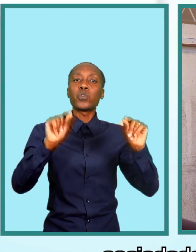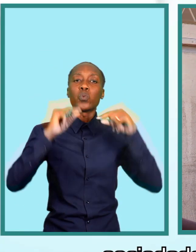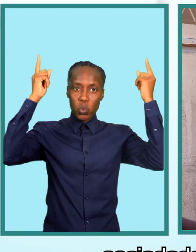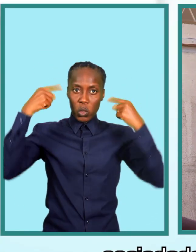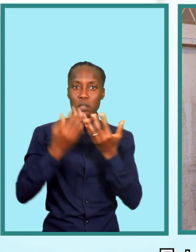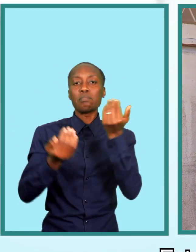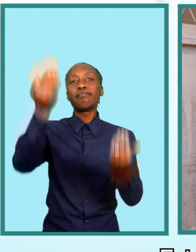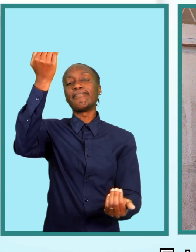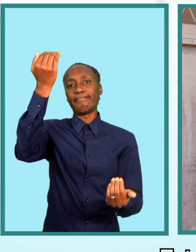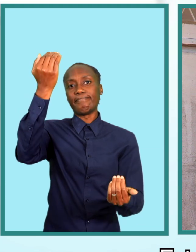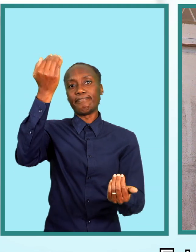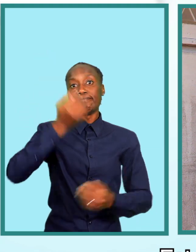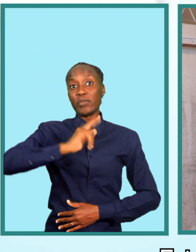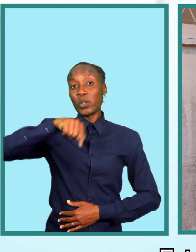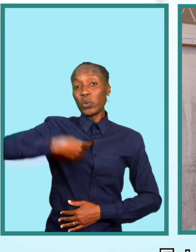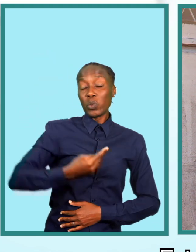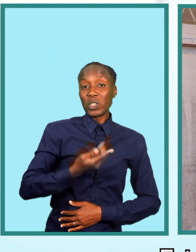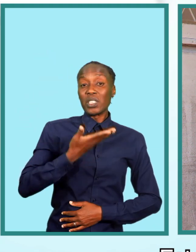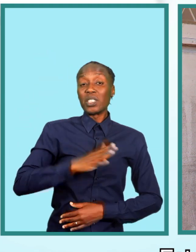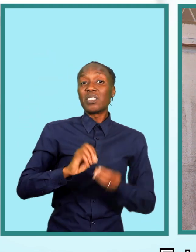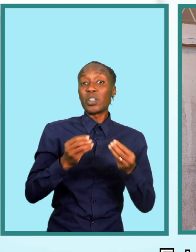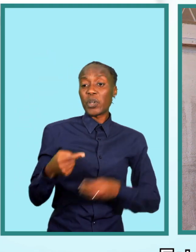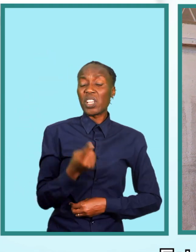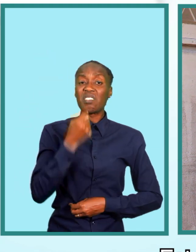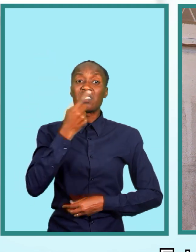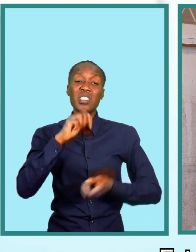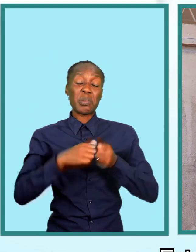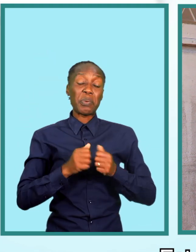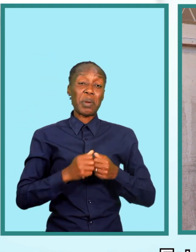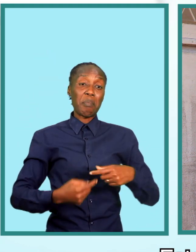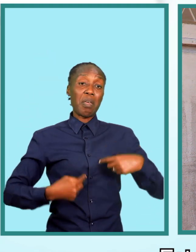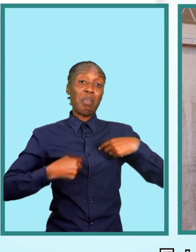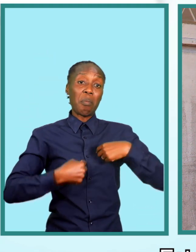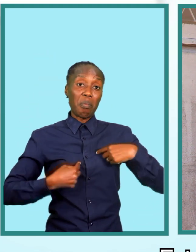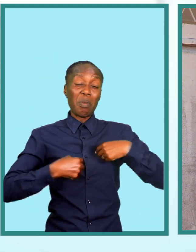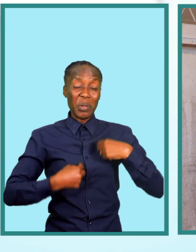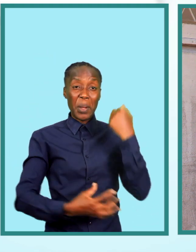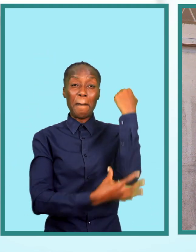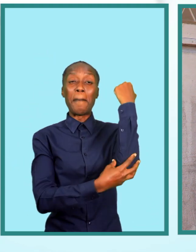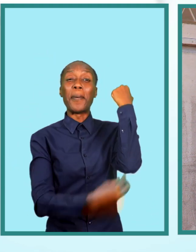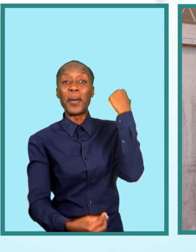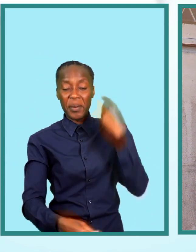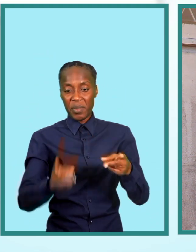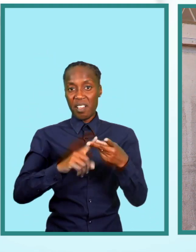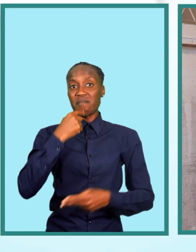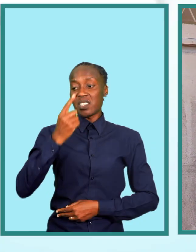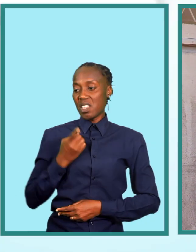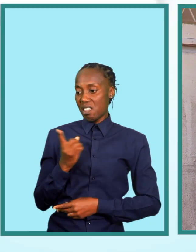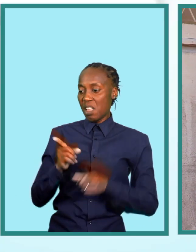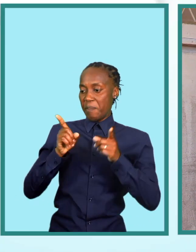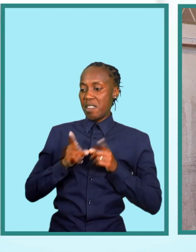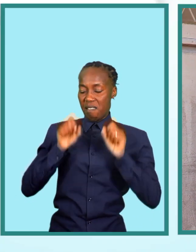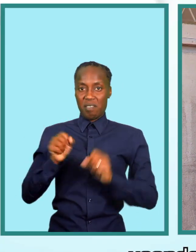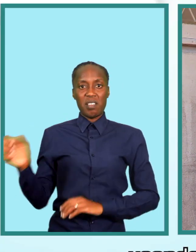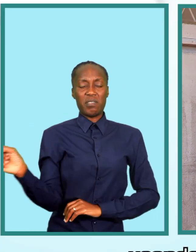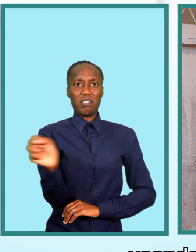uniões prematuras. Este arranjo que nós fazemos para solucionar a pobreza, para ultrapassar a carência